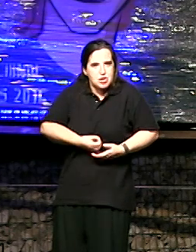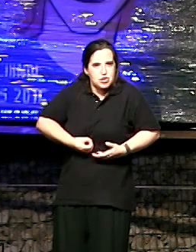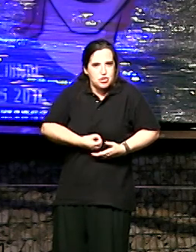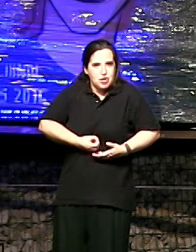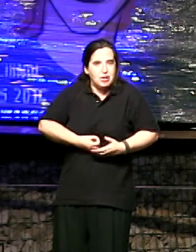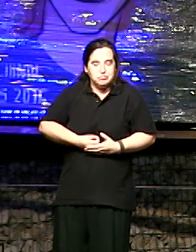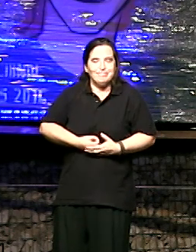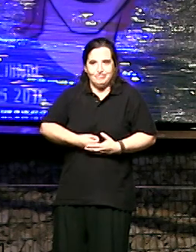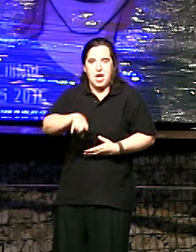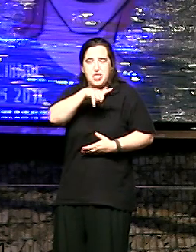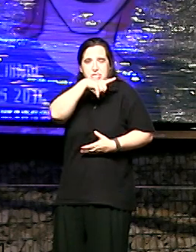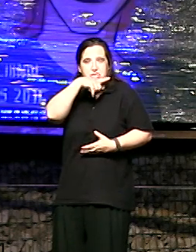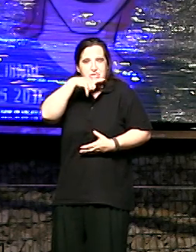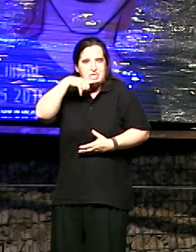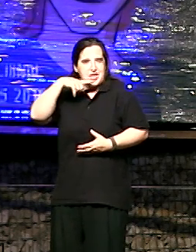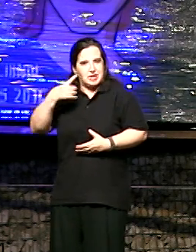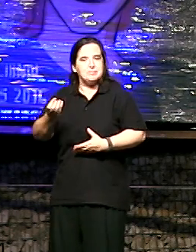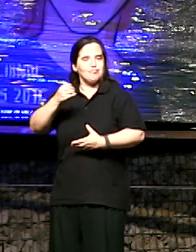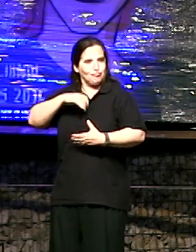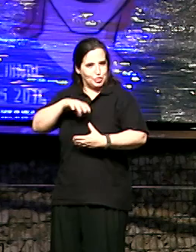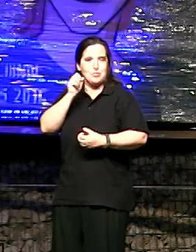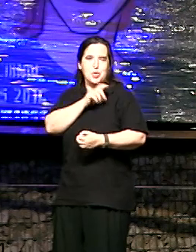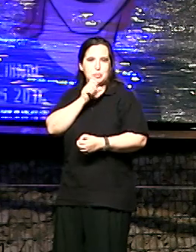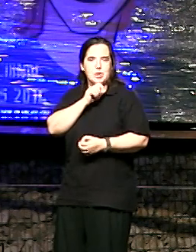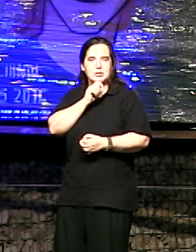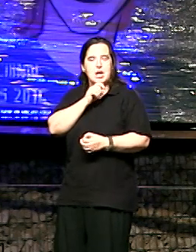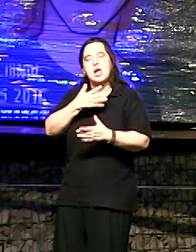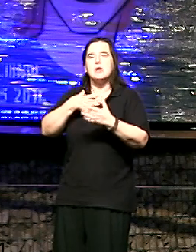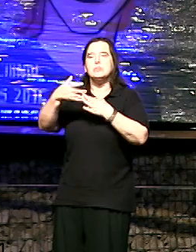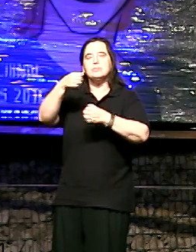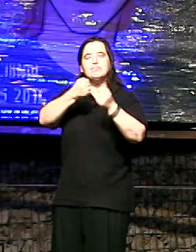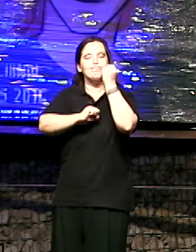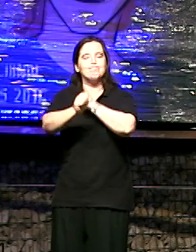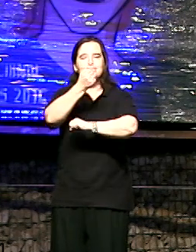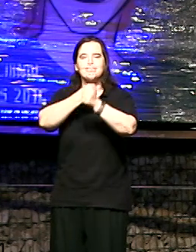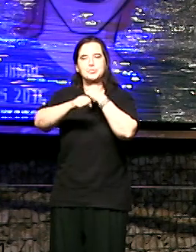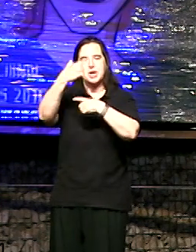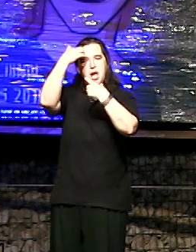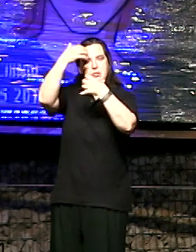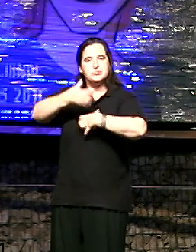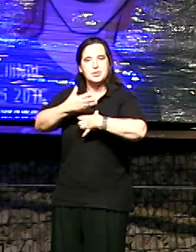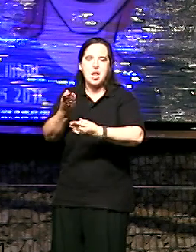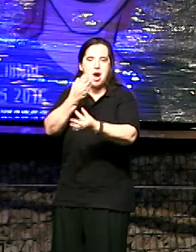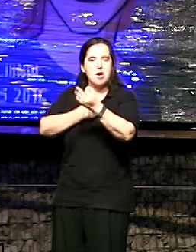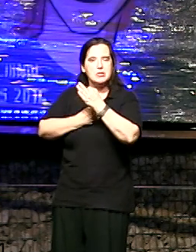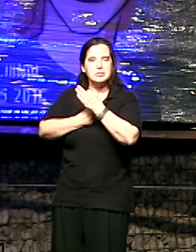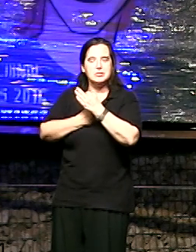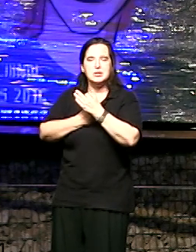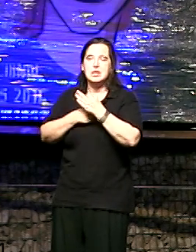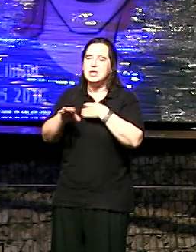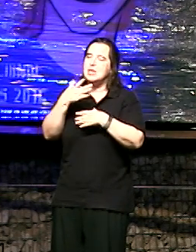possa caber isso é o nosso mecanismo de recompensa que está a trabalhar em um mecanismo de sociedade e nós podemos ter Este